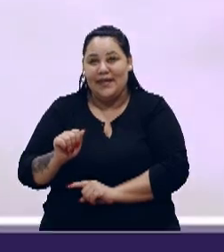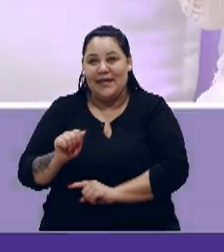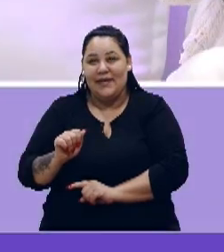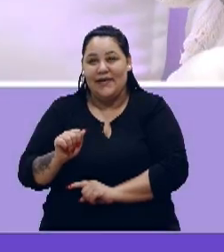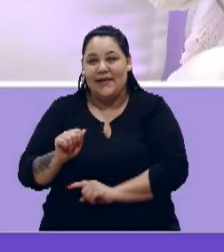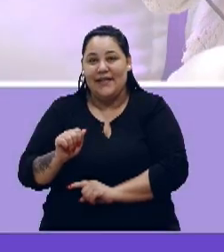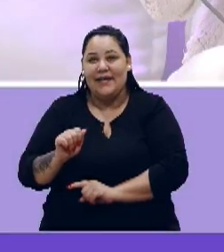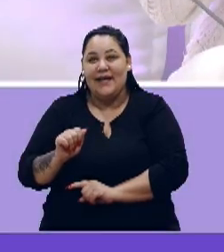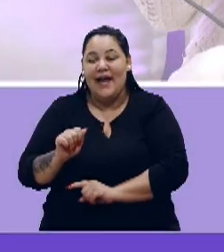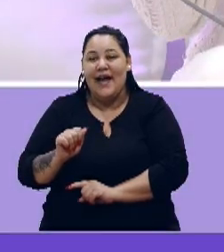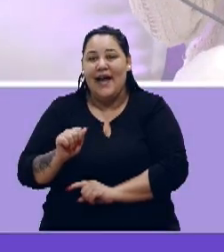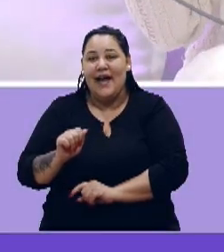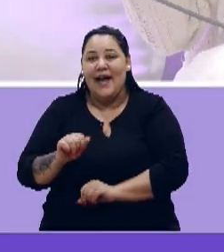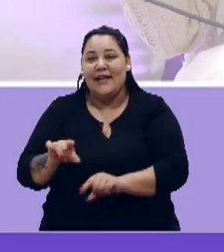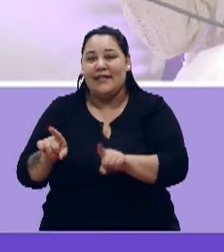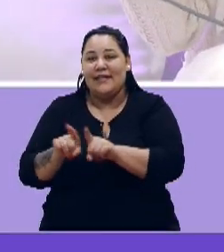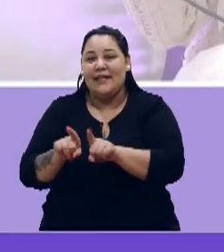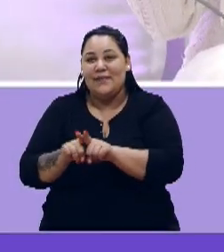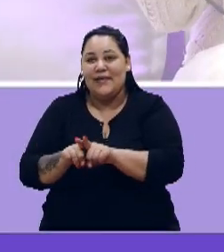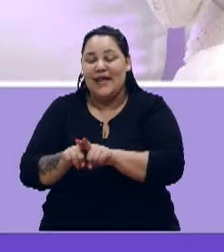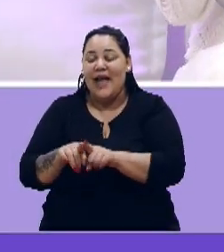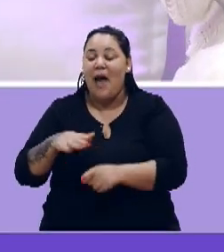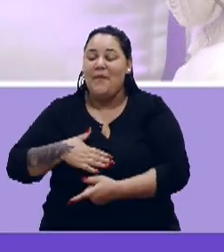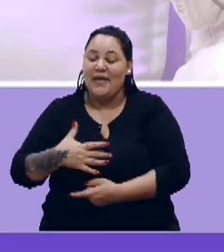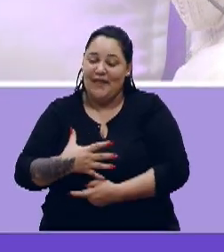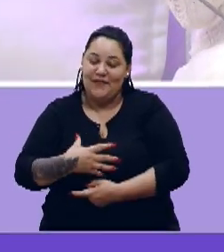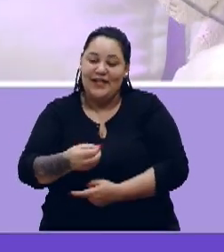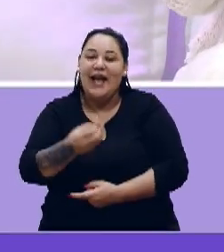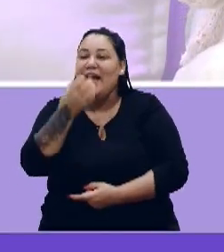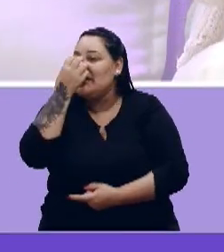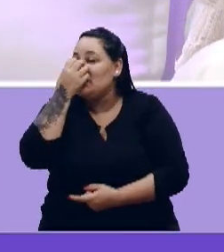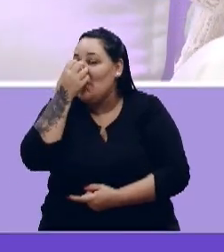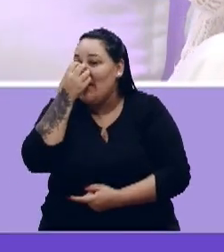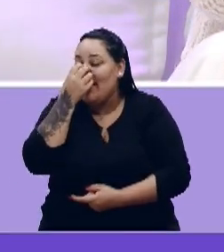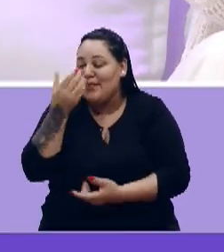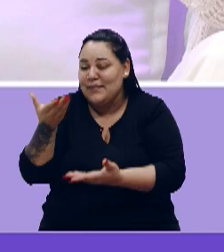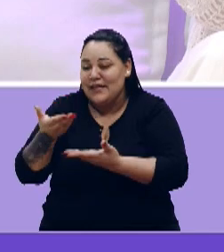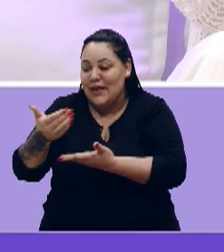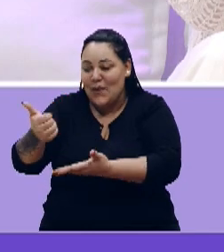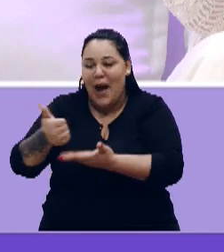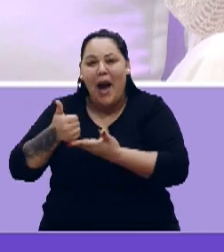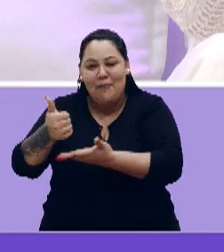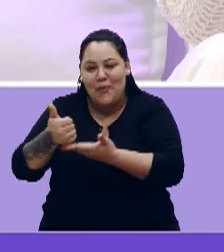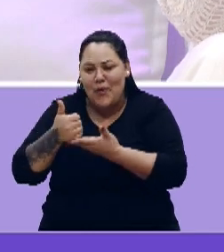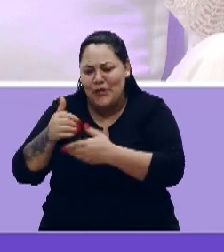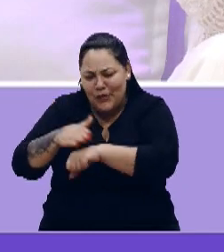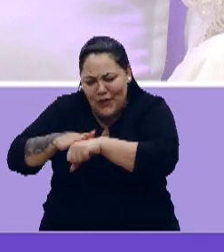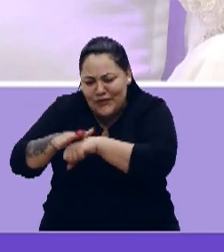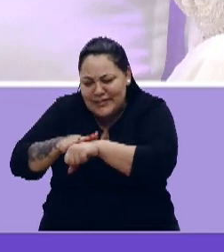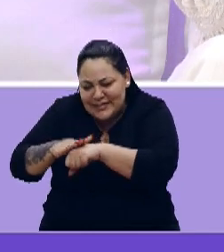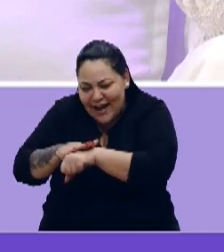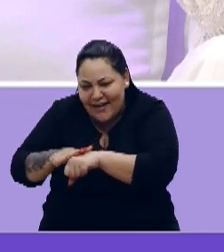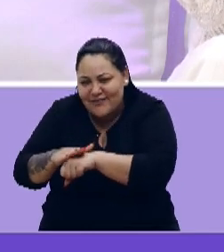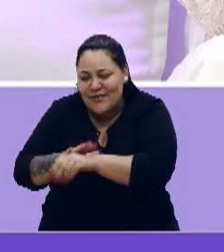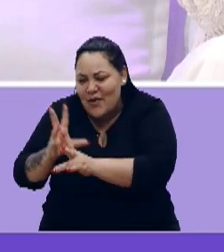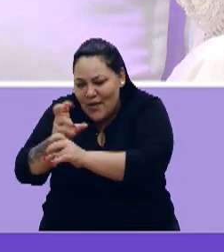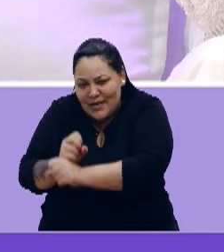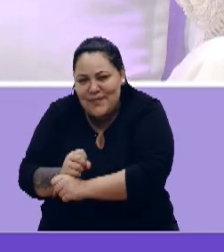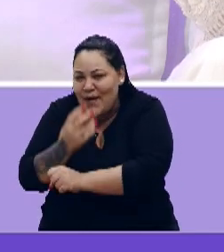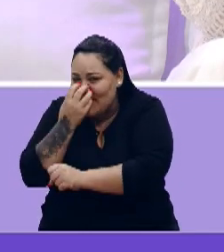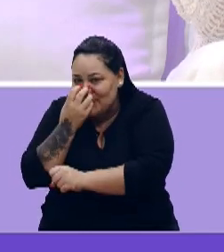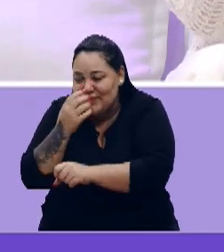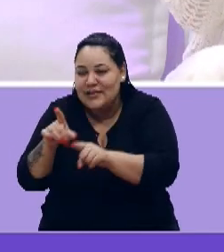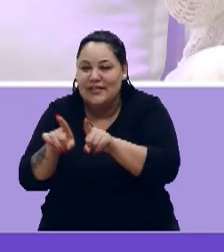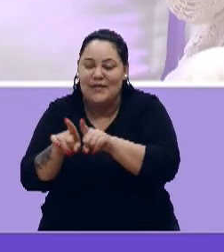deu muito suporte afetivo e muita escuta presente durante todo esse processo, e carrego o meu